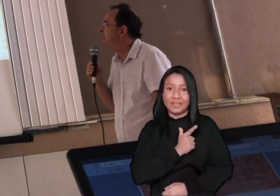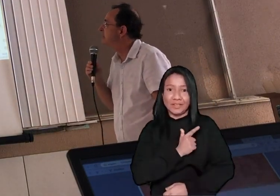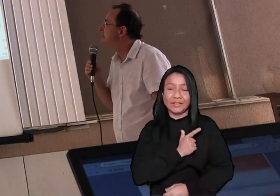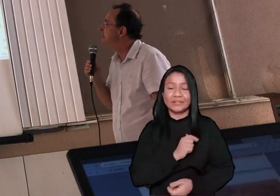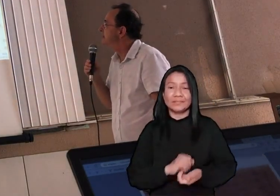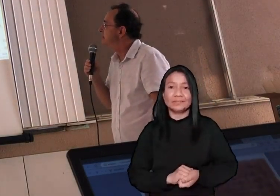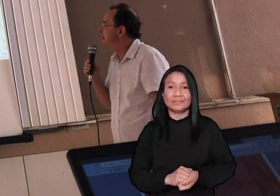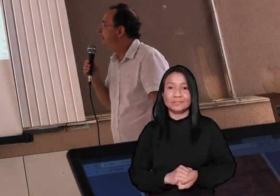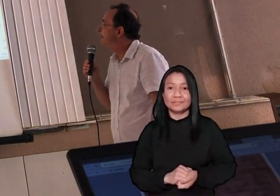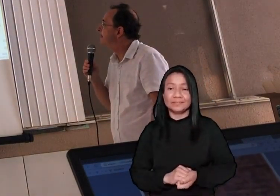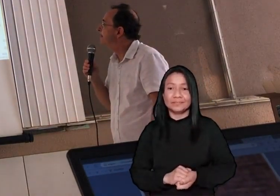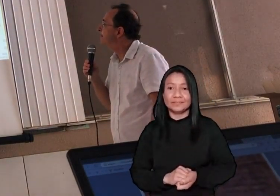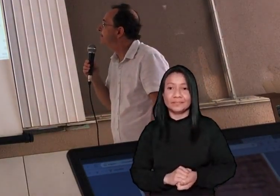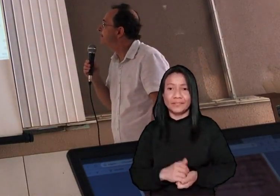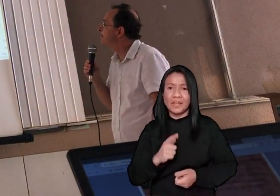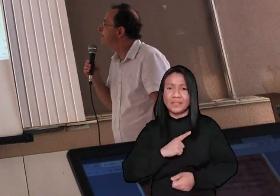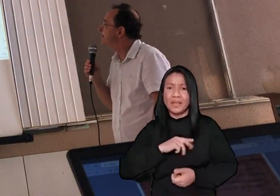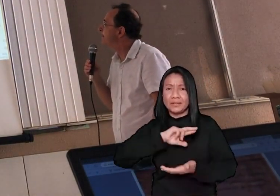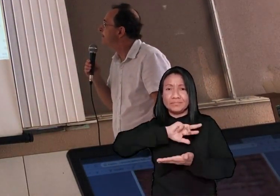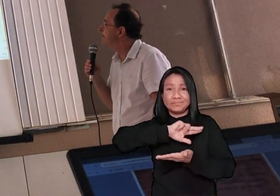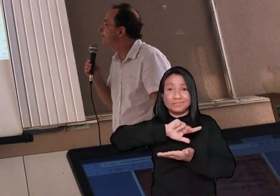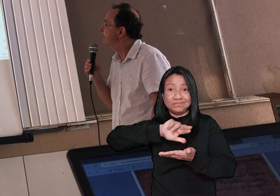também.